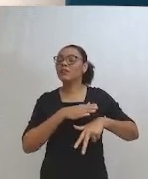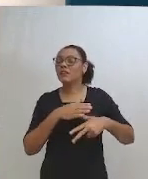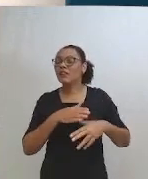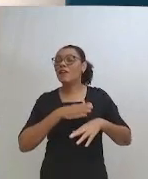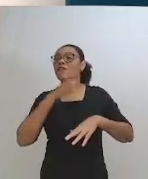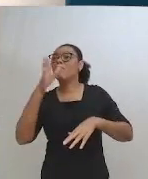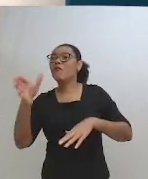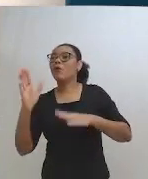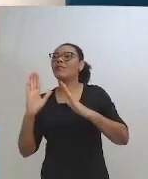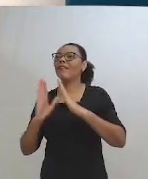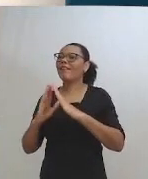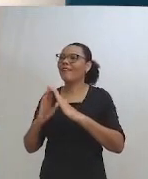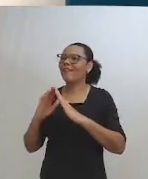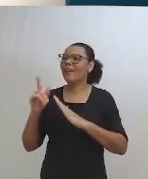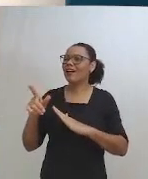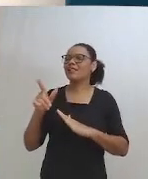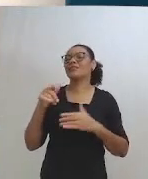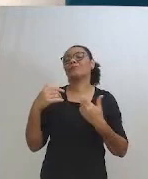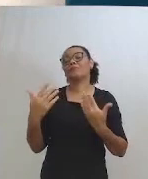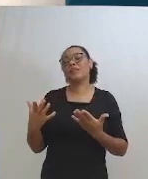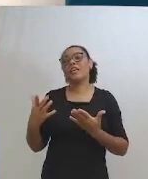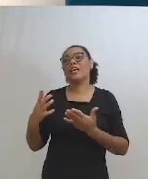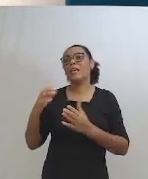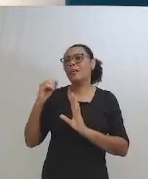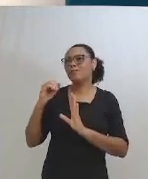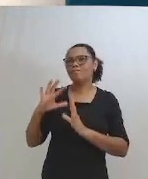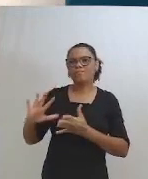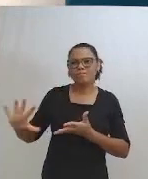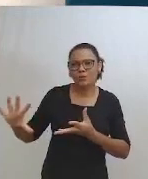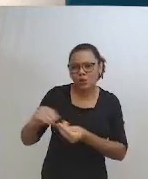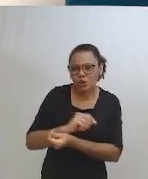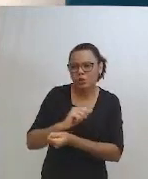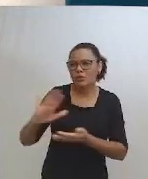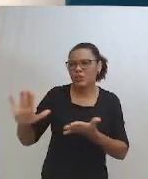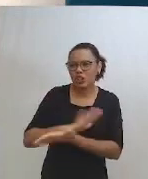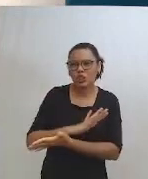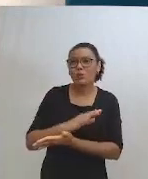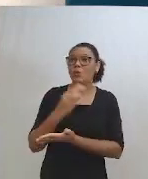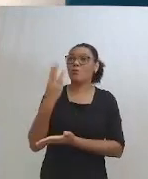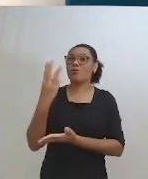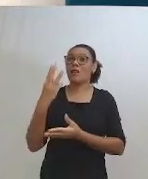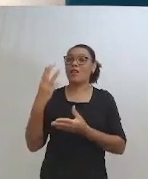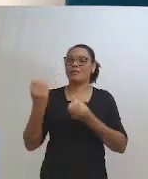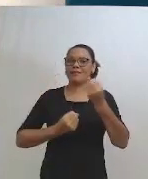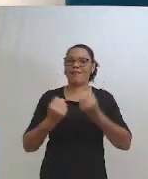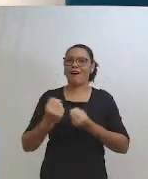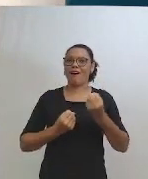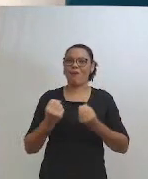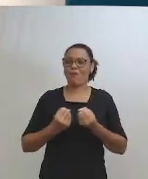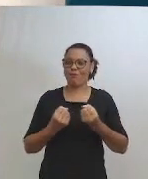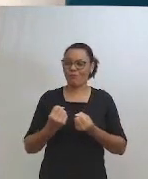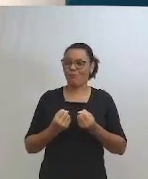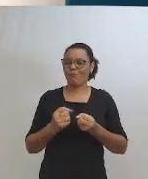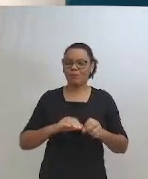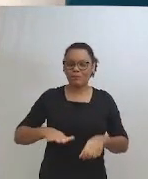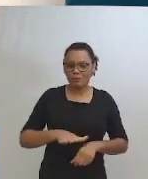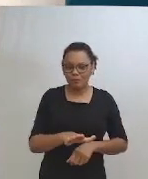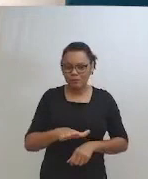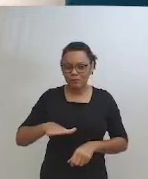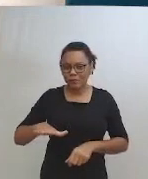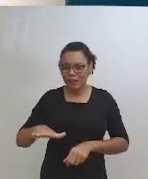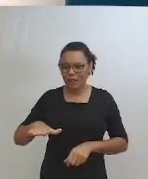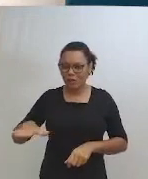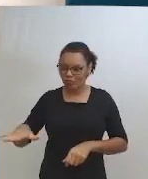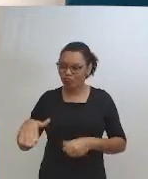que estava na frente, no caso, três veículos. Então, o Douglas não se comunicou,